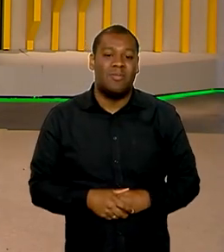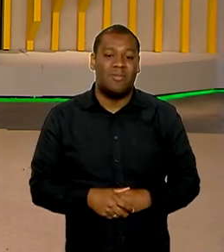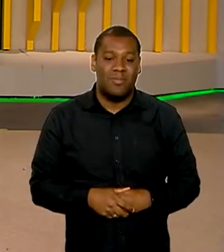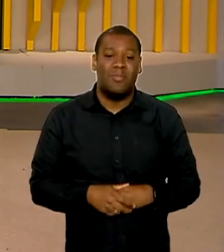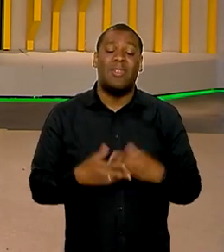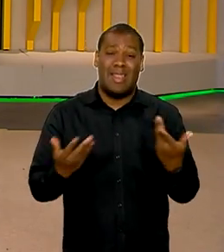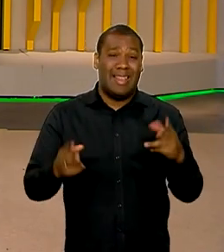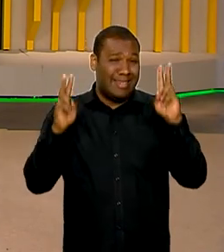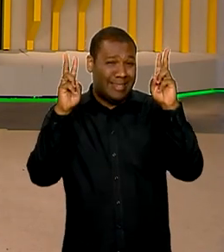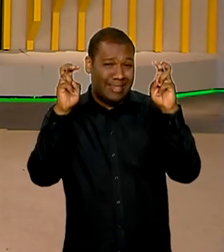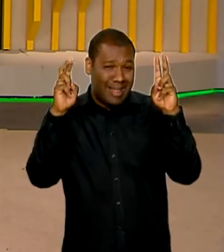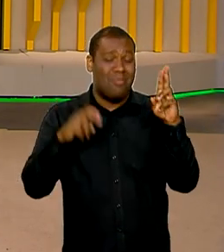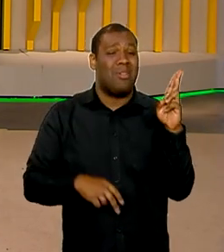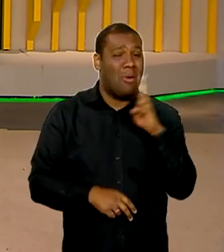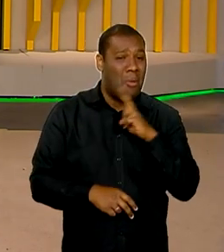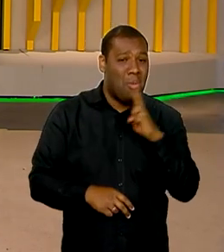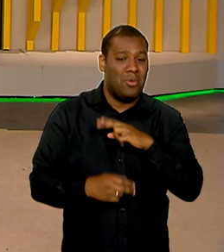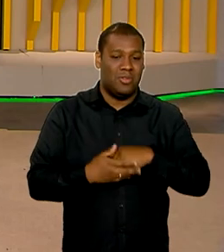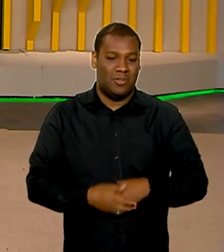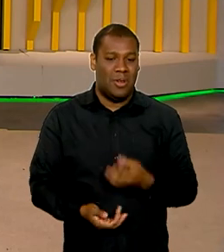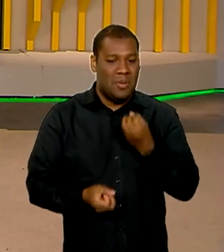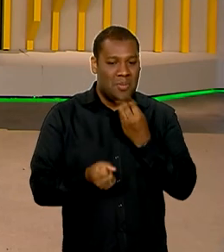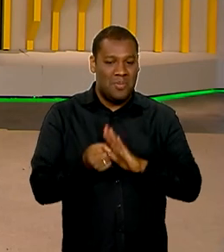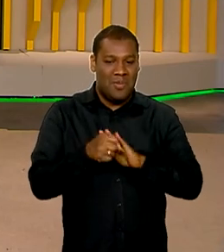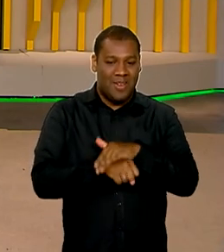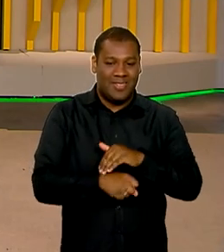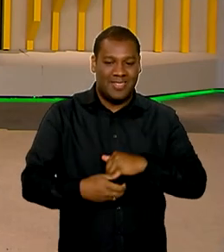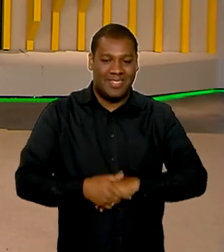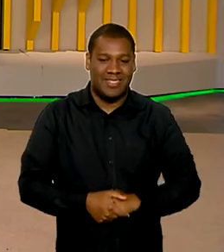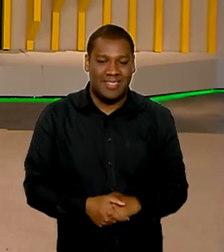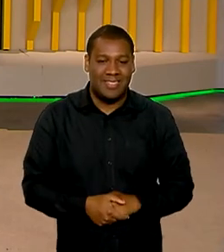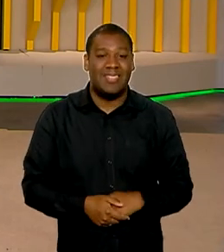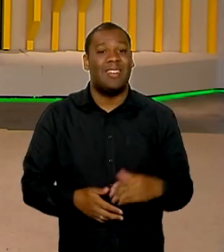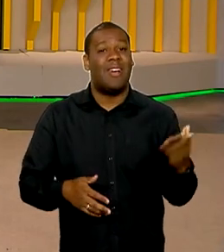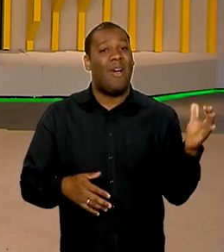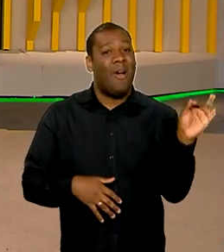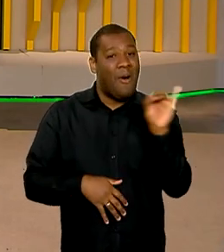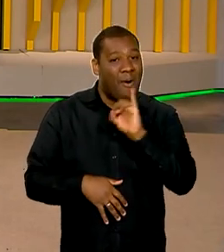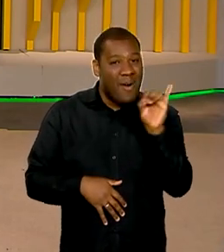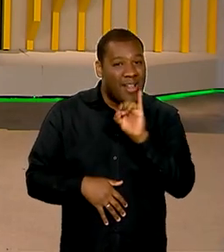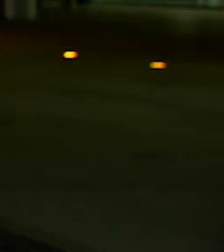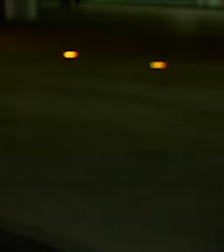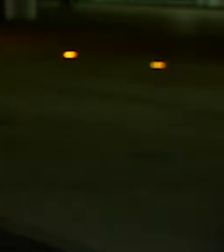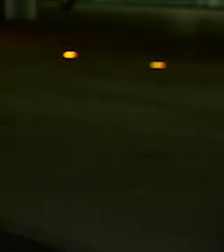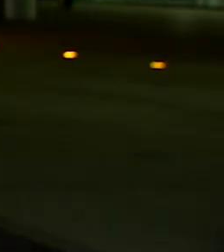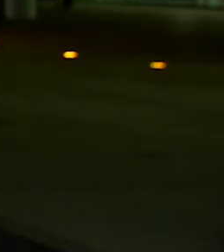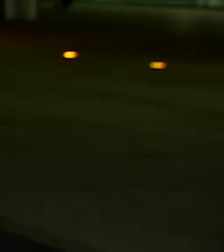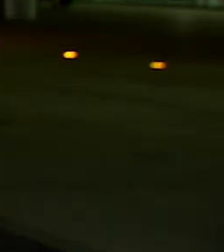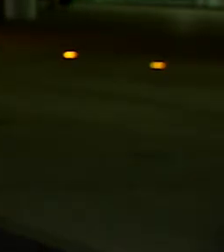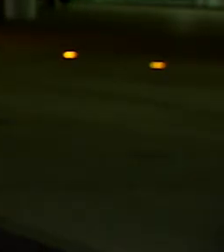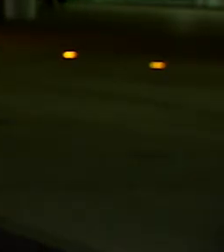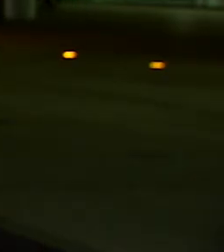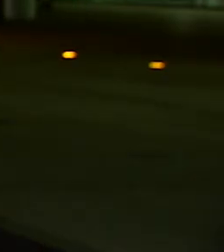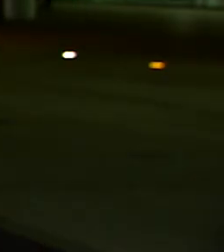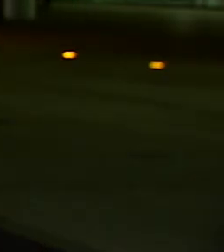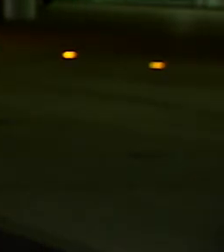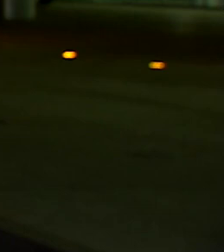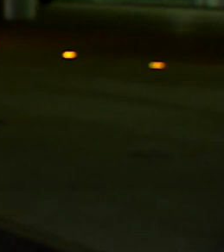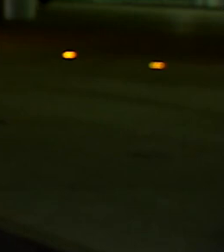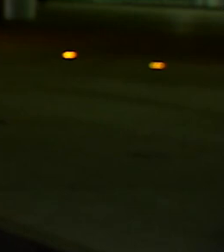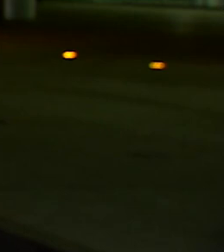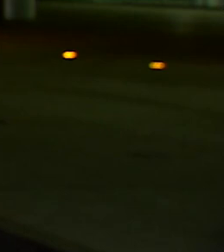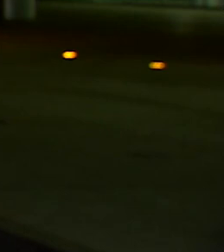tão urgente. Pablo, boa noite para você. Oi, Ana, Roberto, boa noite a vocês e a você que nos assiste. Olha,